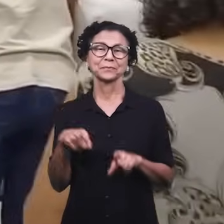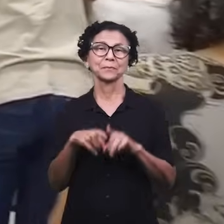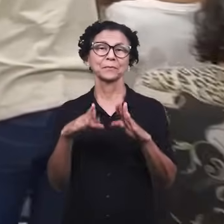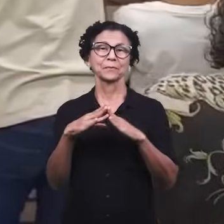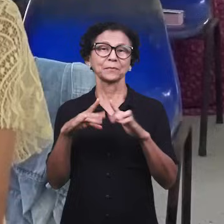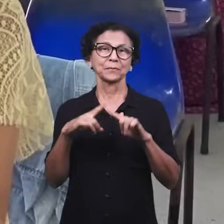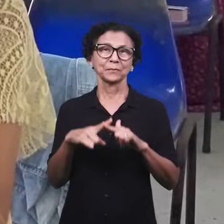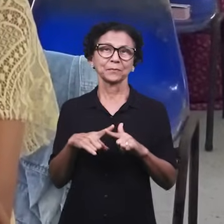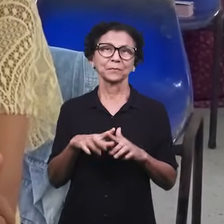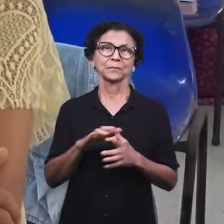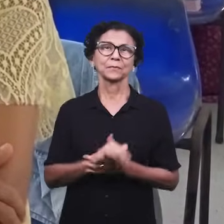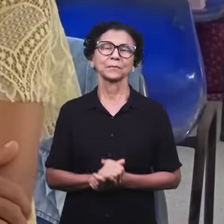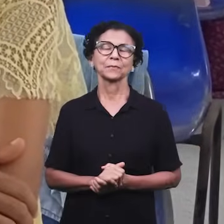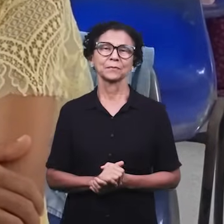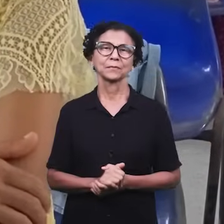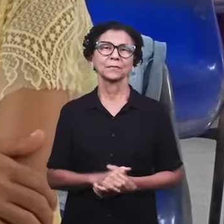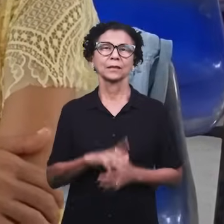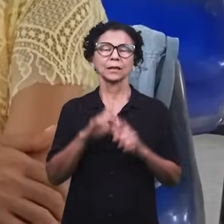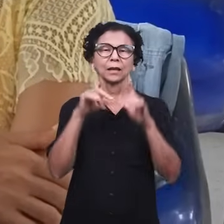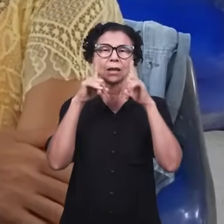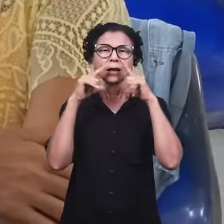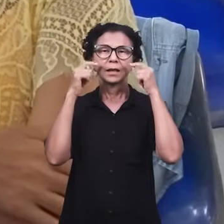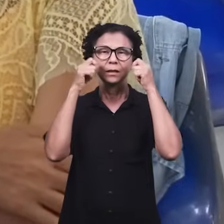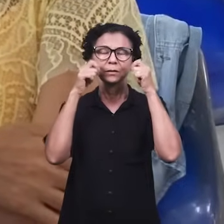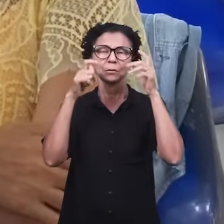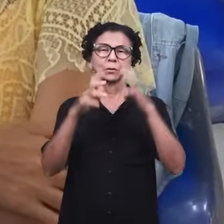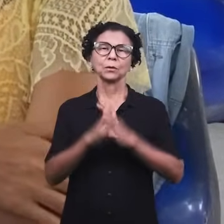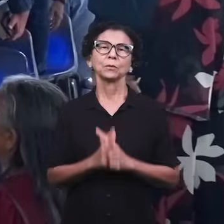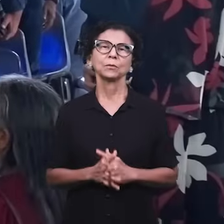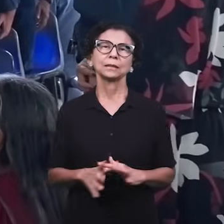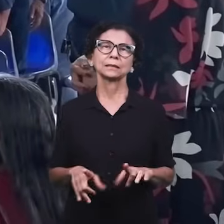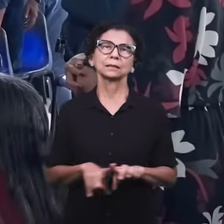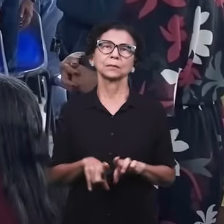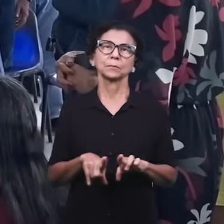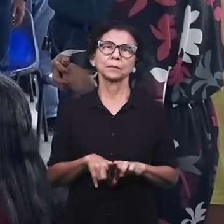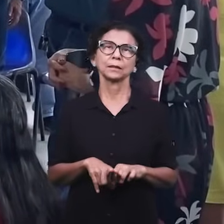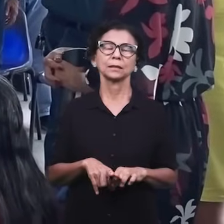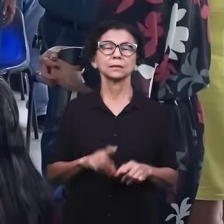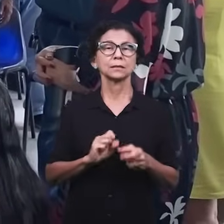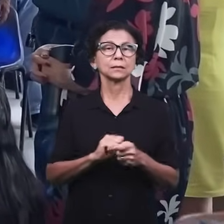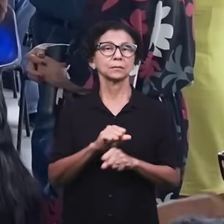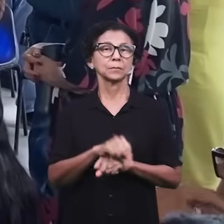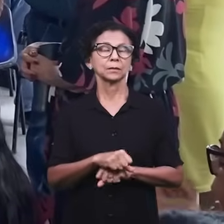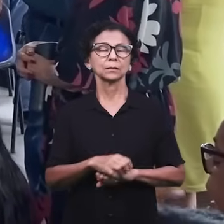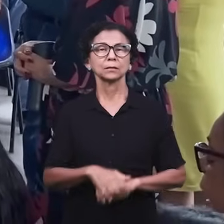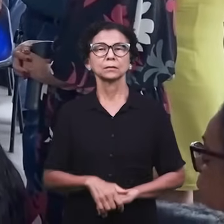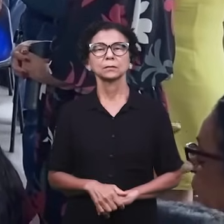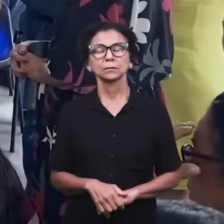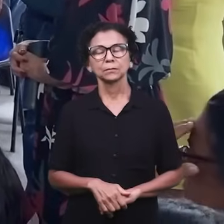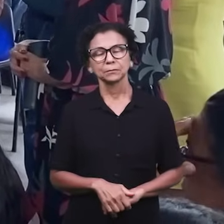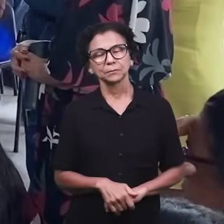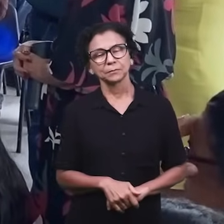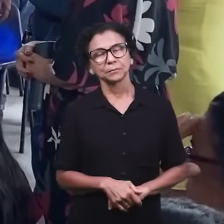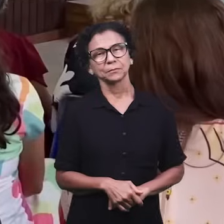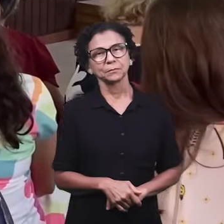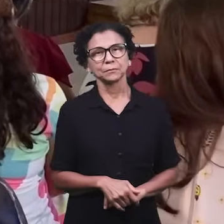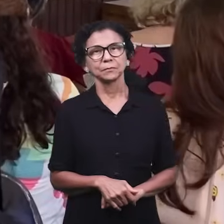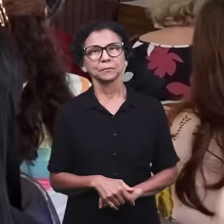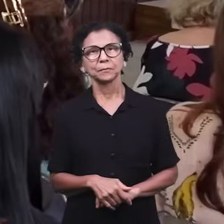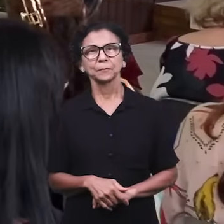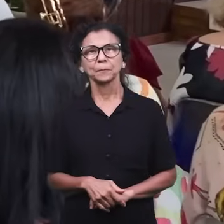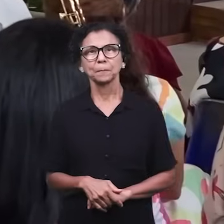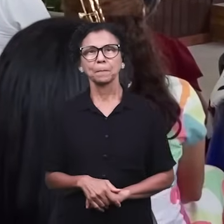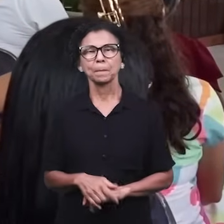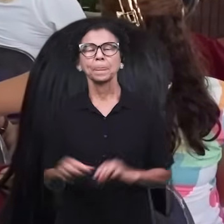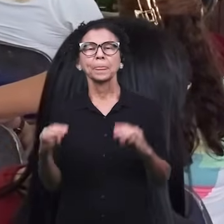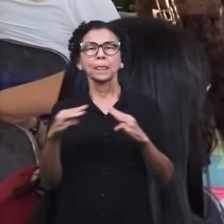nova etapa. Aqui em Alagoas, onde produzimos este conteúdo, nós participamos do seminário para pais, professores e senhoras no